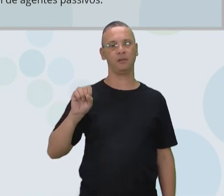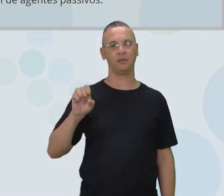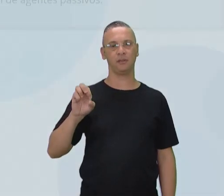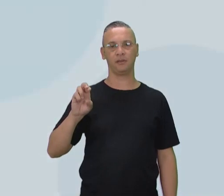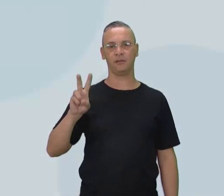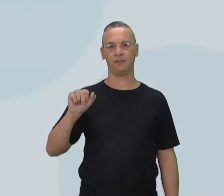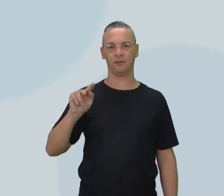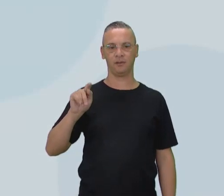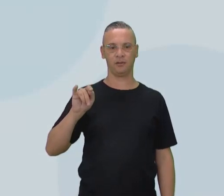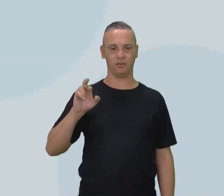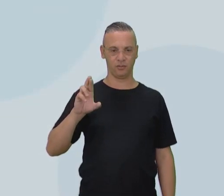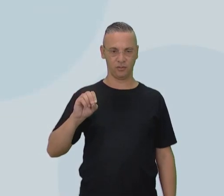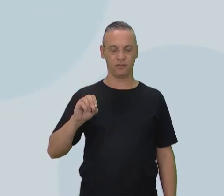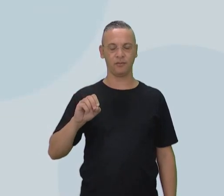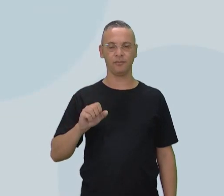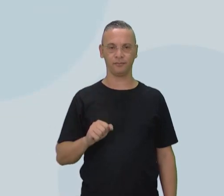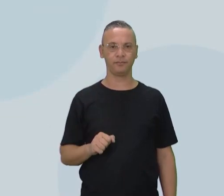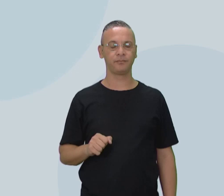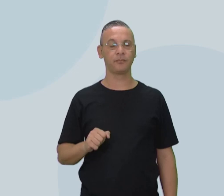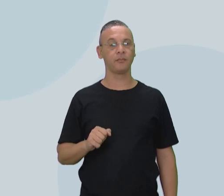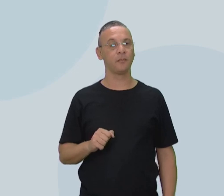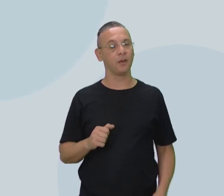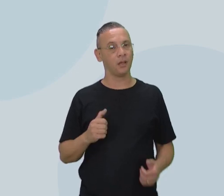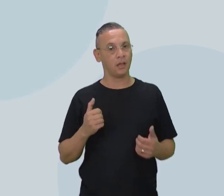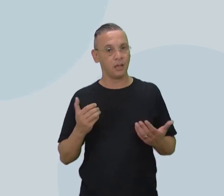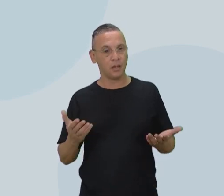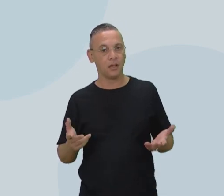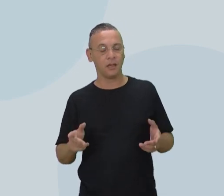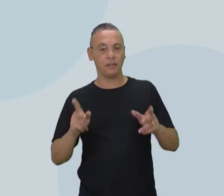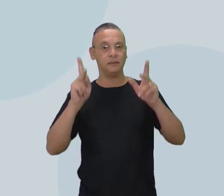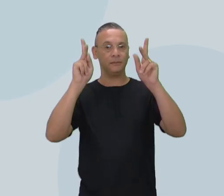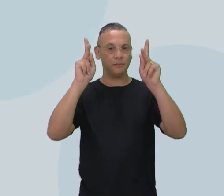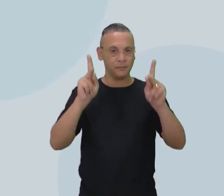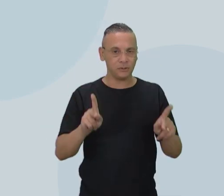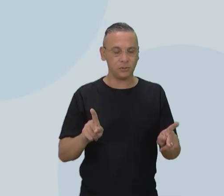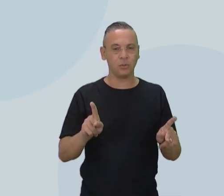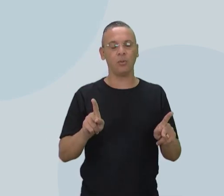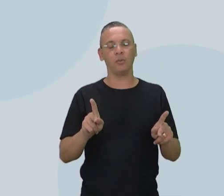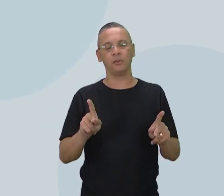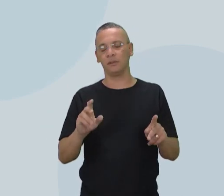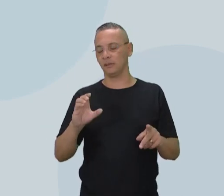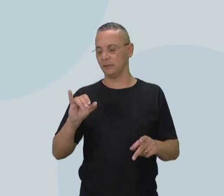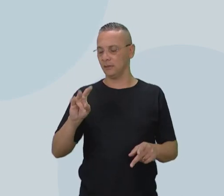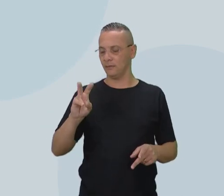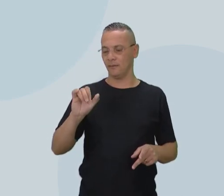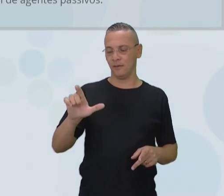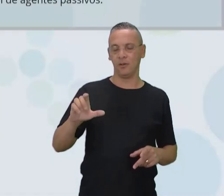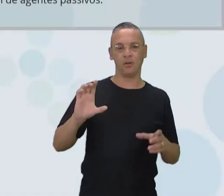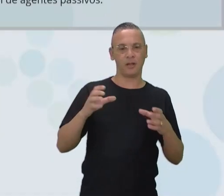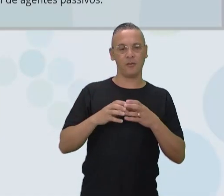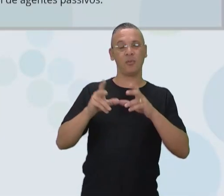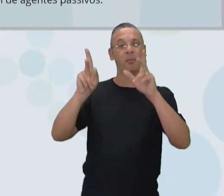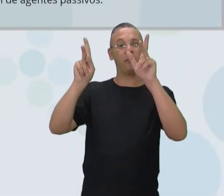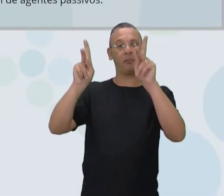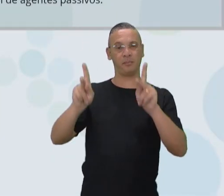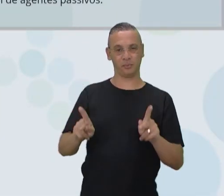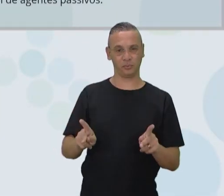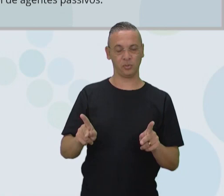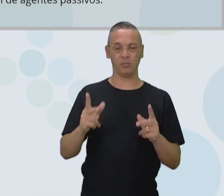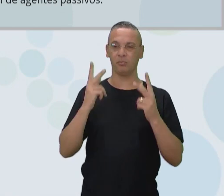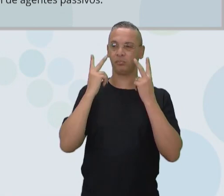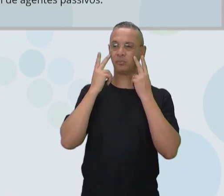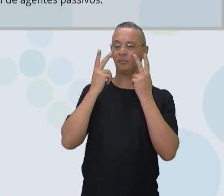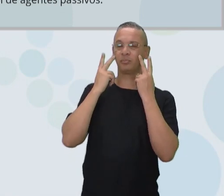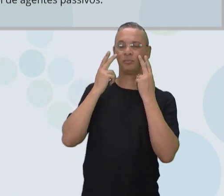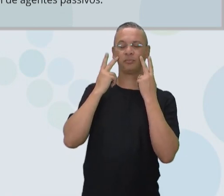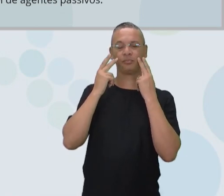tá? Então, entidade civil, isso quer dizer que tem a ver com... Quando a gente fala de entidade civil, é que está ligada às pessoas comuns e não